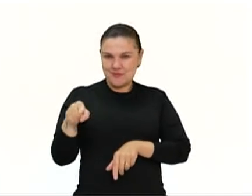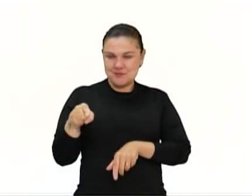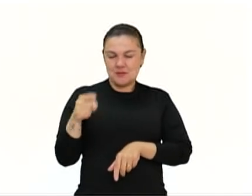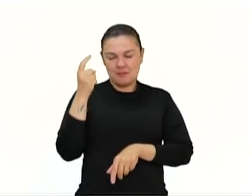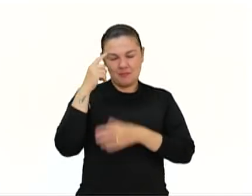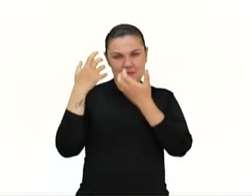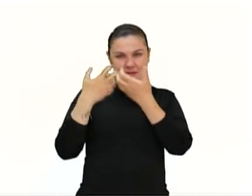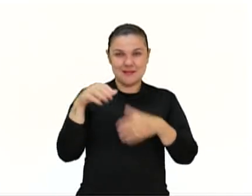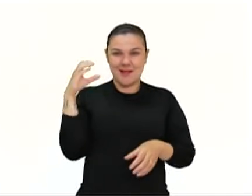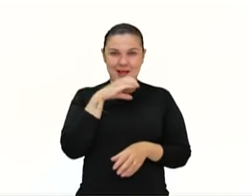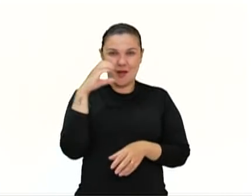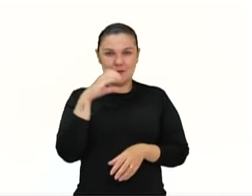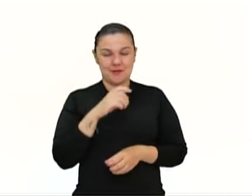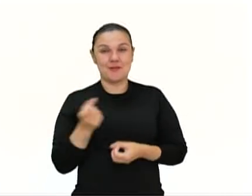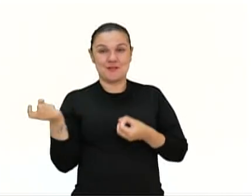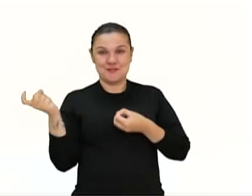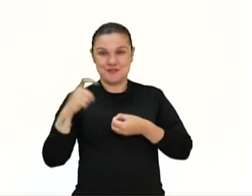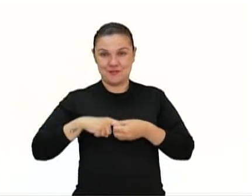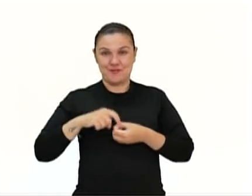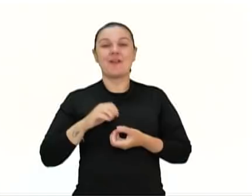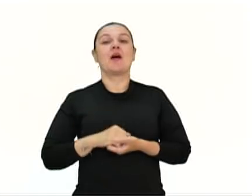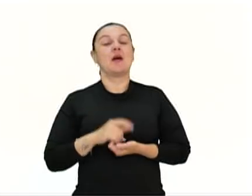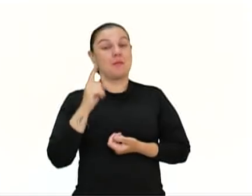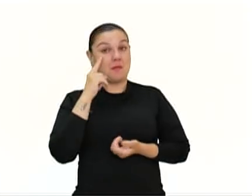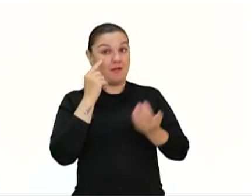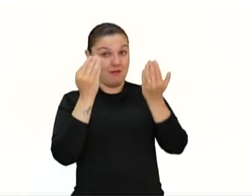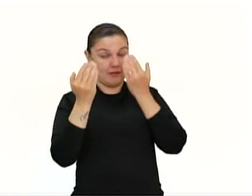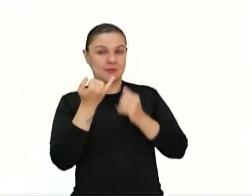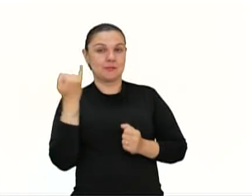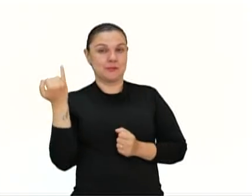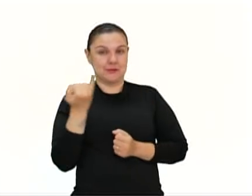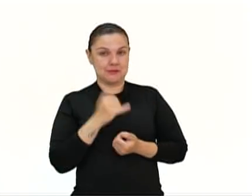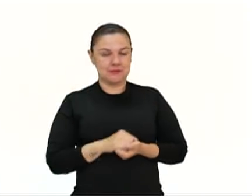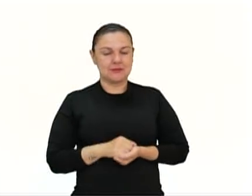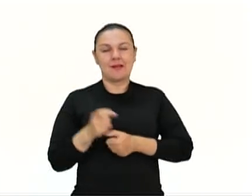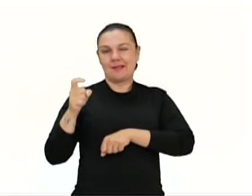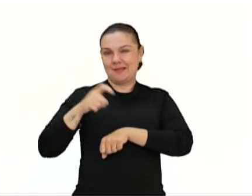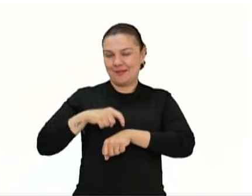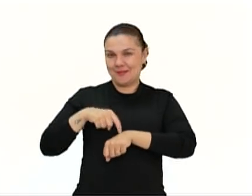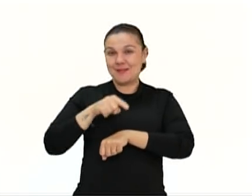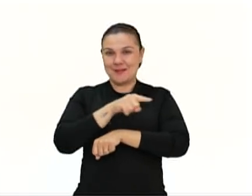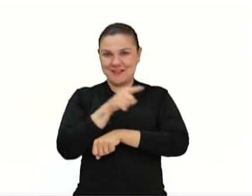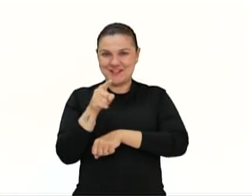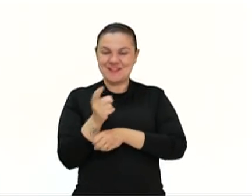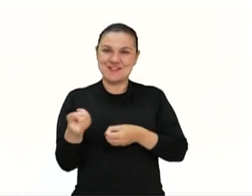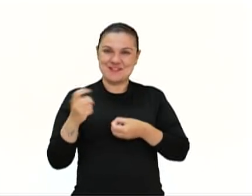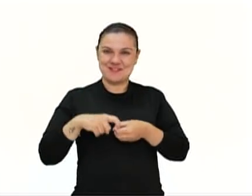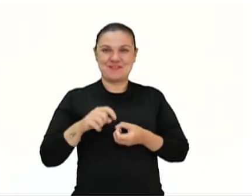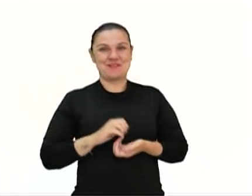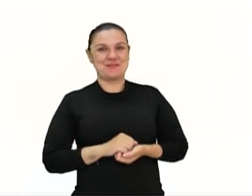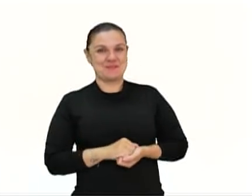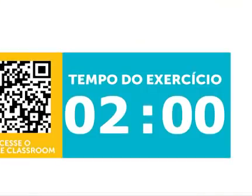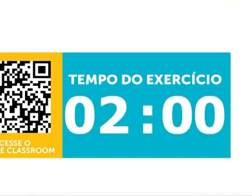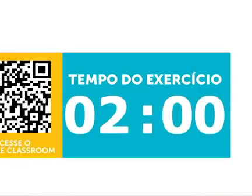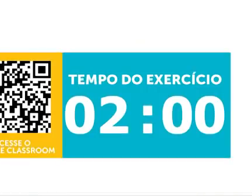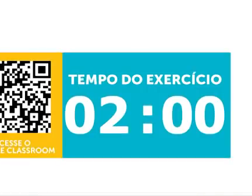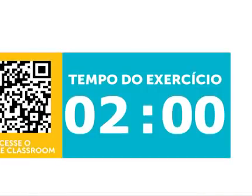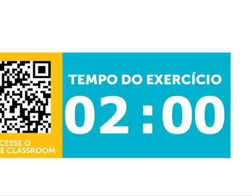porque ele é rapidinho para responder, mas a análise é importante. Eu vou dar um tempinho para vocês e já volto.